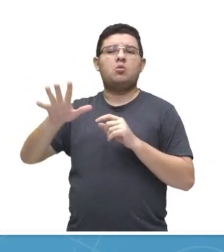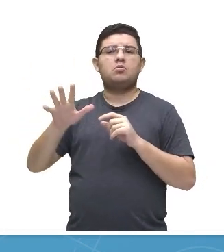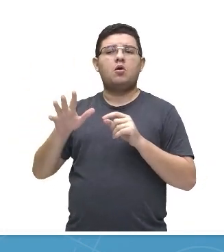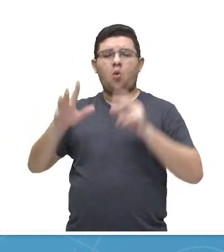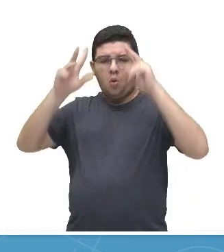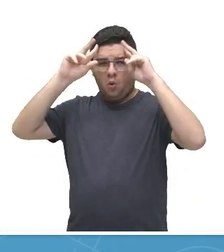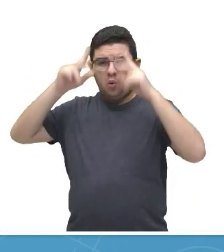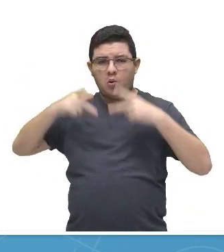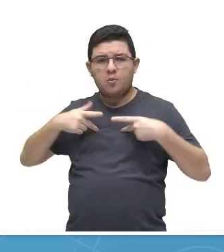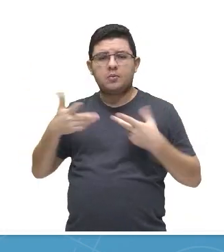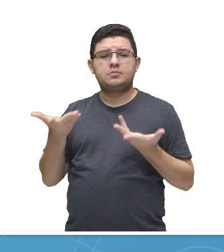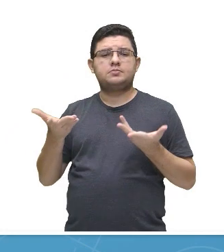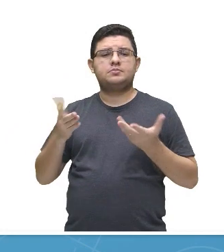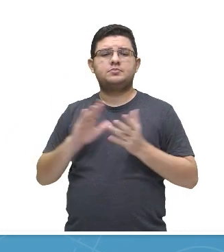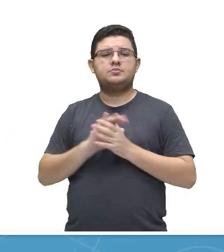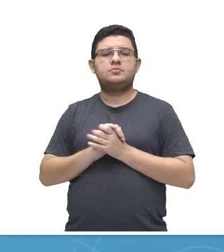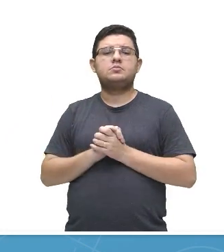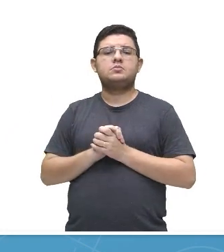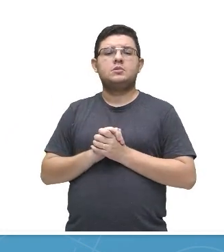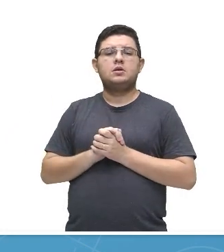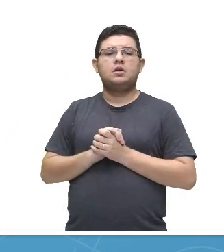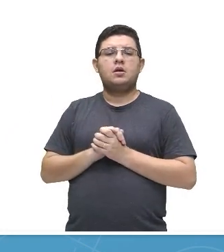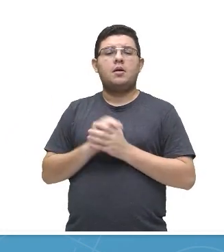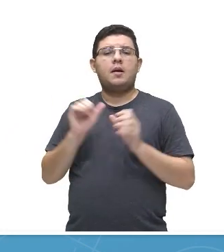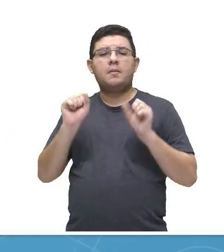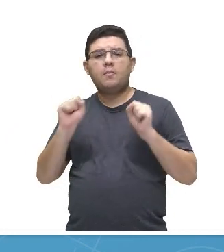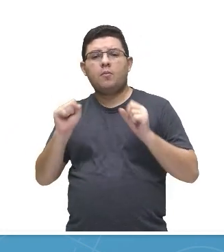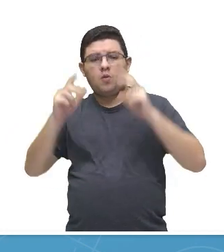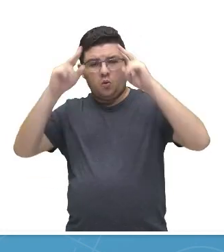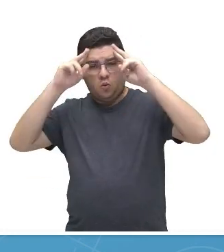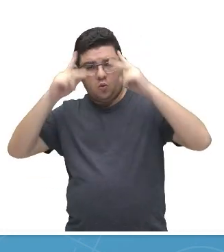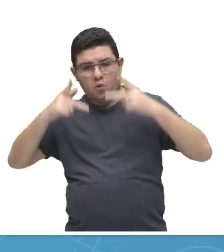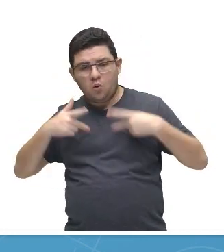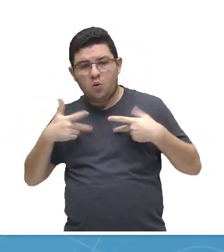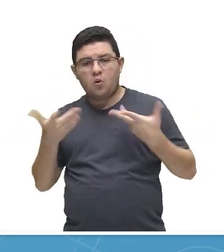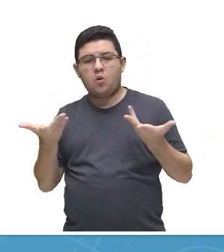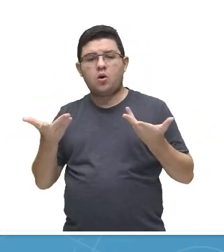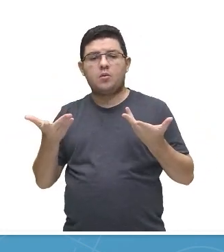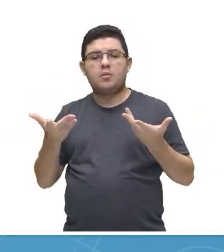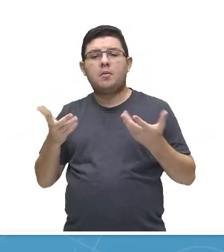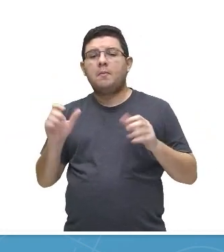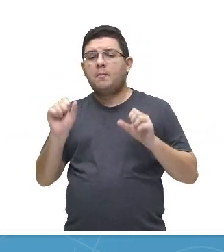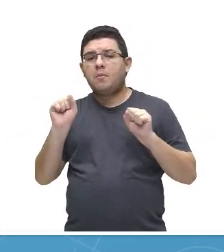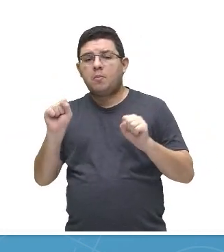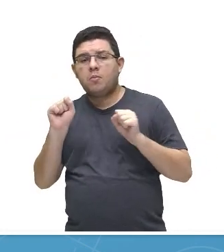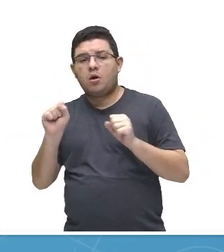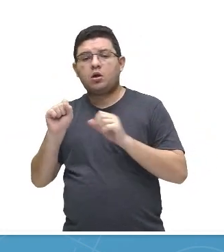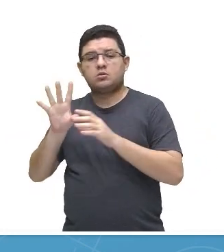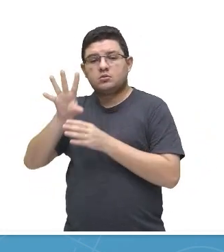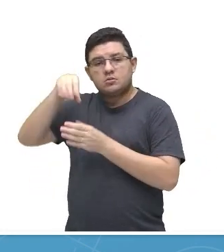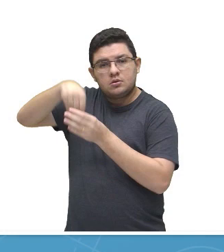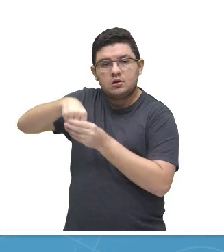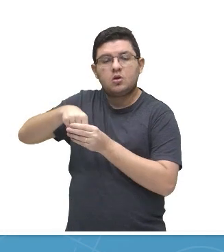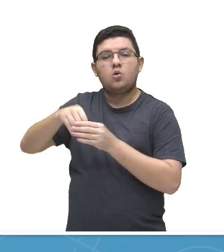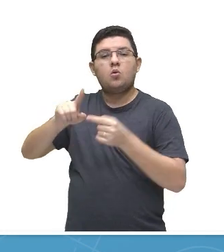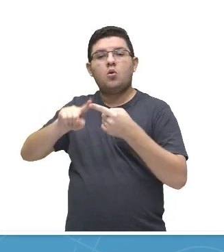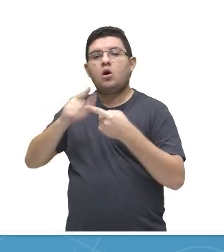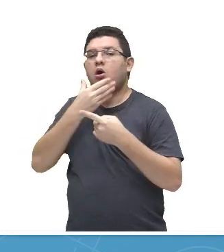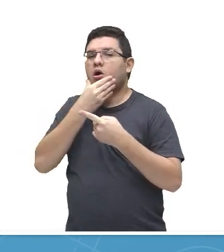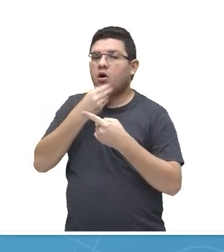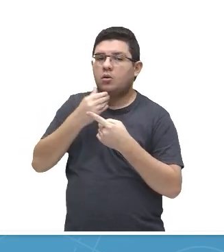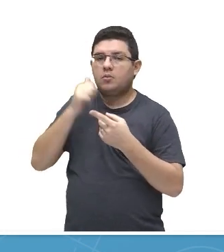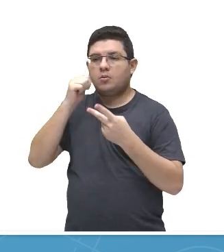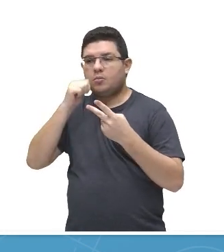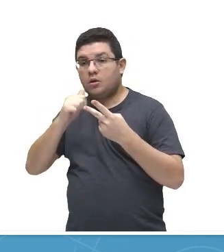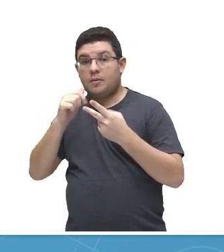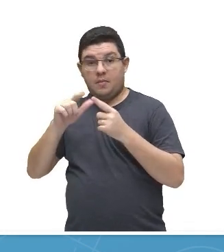é? Tanto faz, aqui está incluso homem, mulher, né? Homem, quando se fala o ser homem, está falando no ser, o ser em geral,